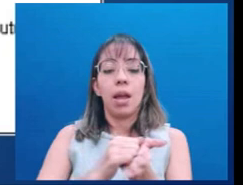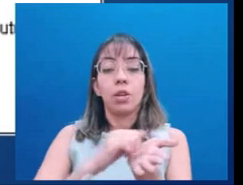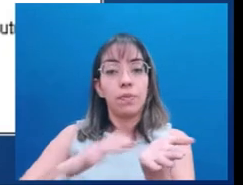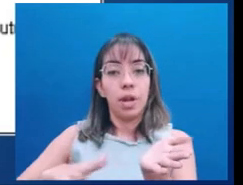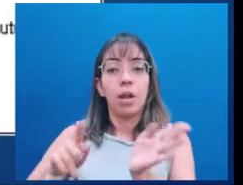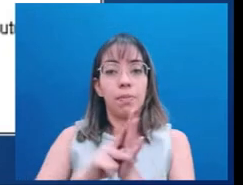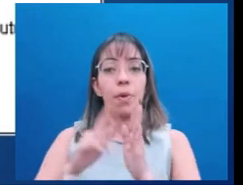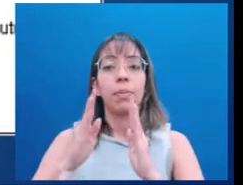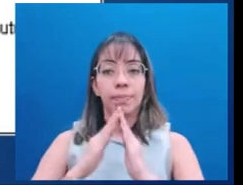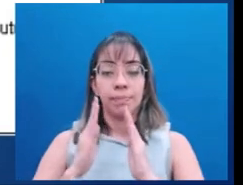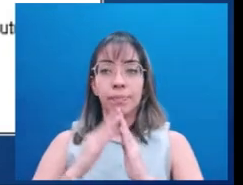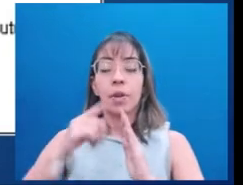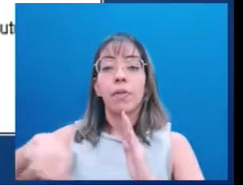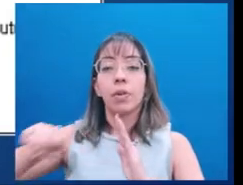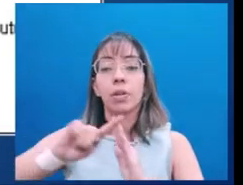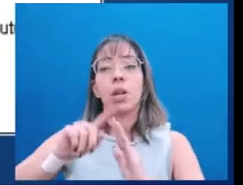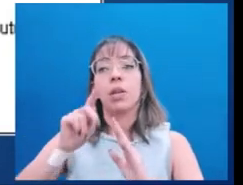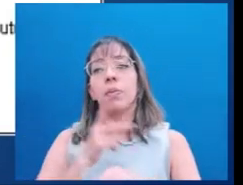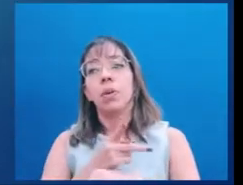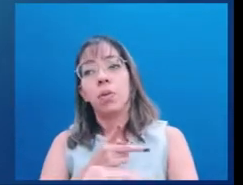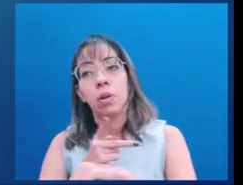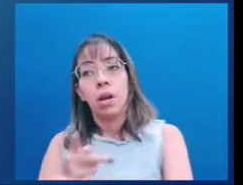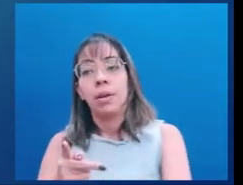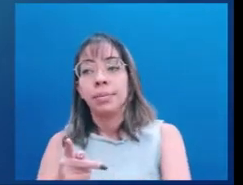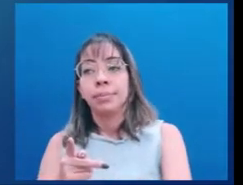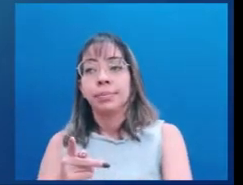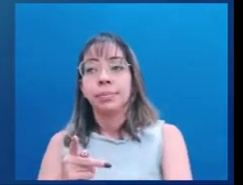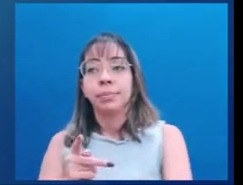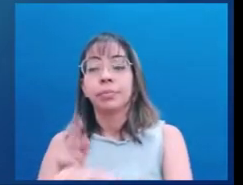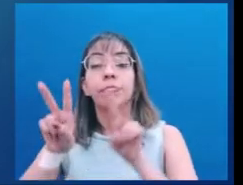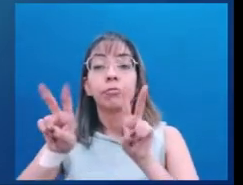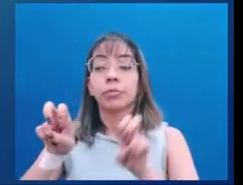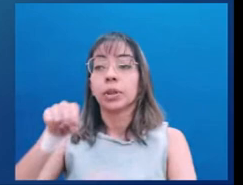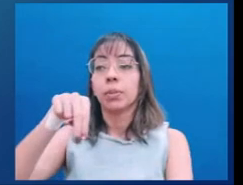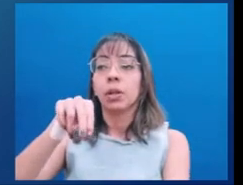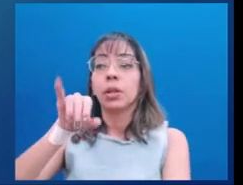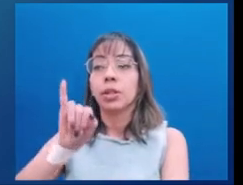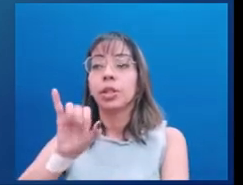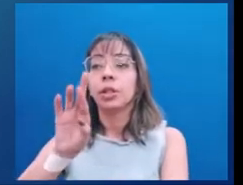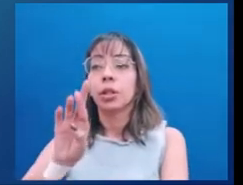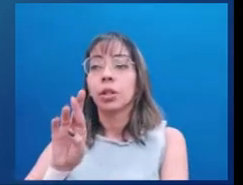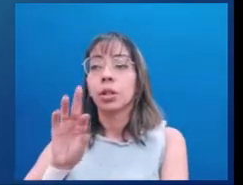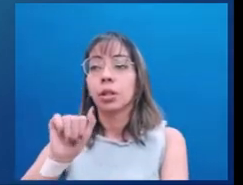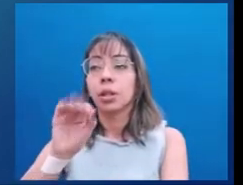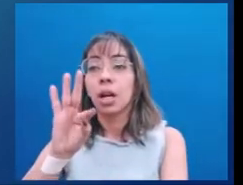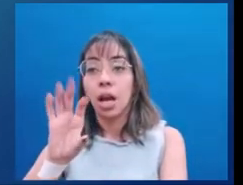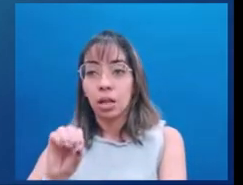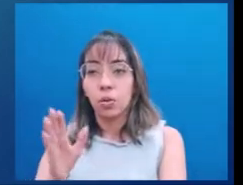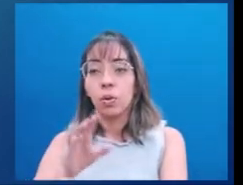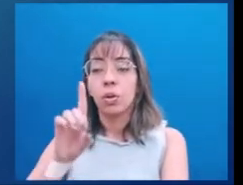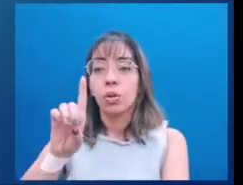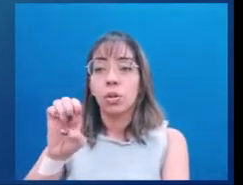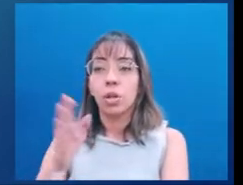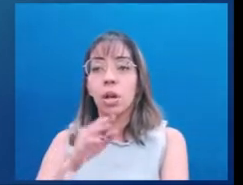Eu queria sugerir como atividade para vocês, que vocês se informem aí sobre as